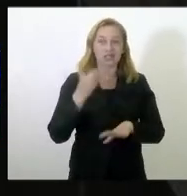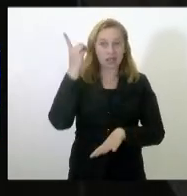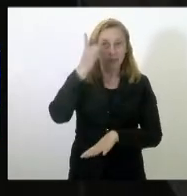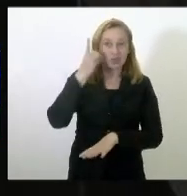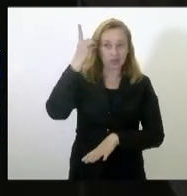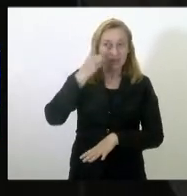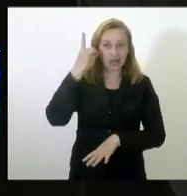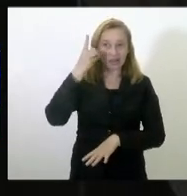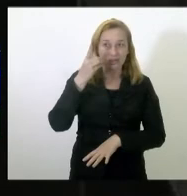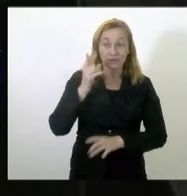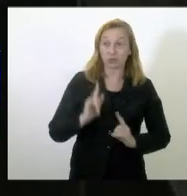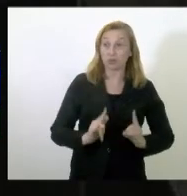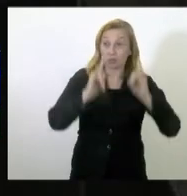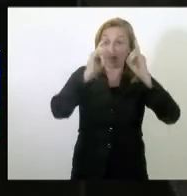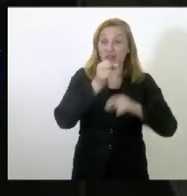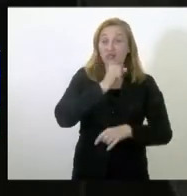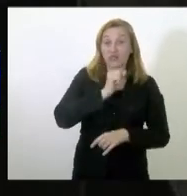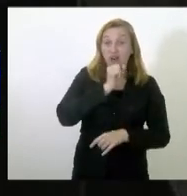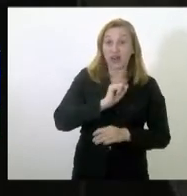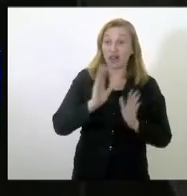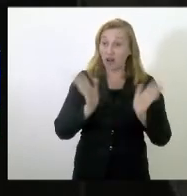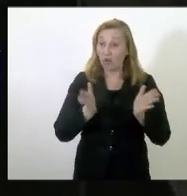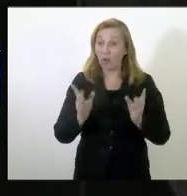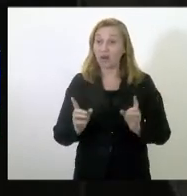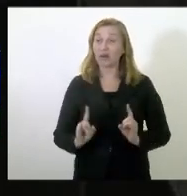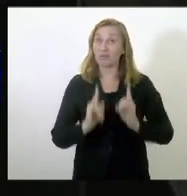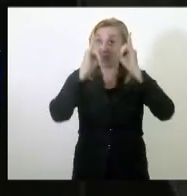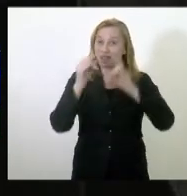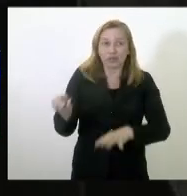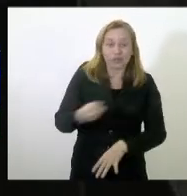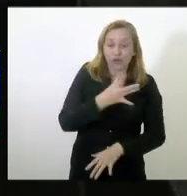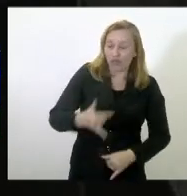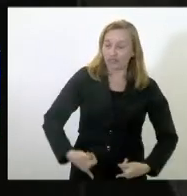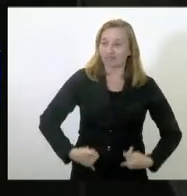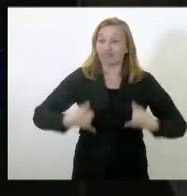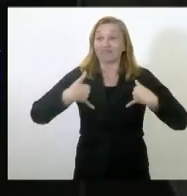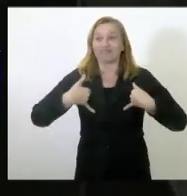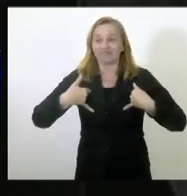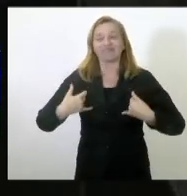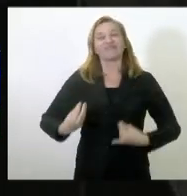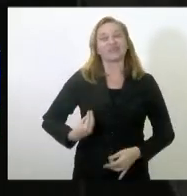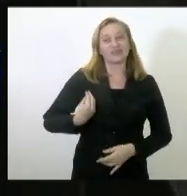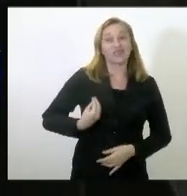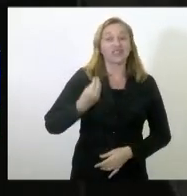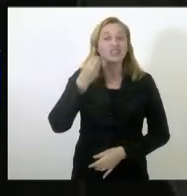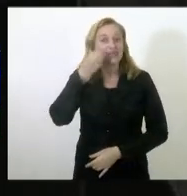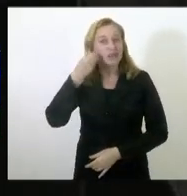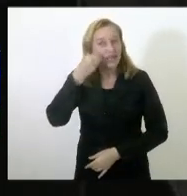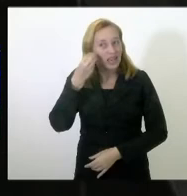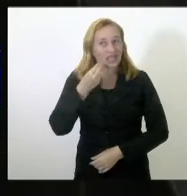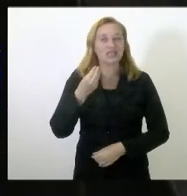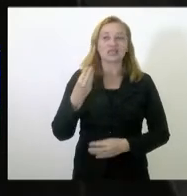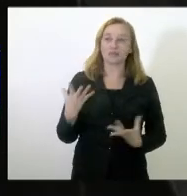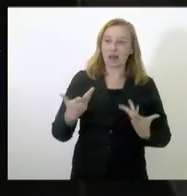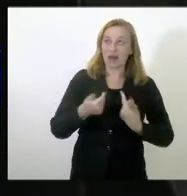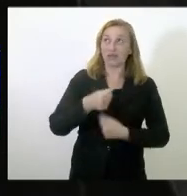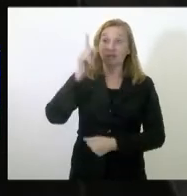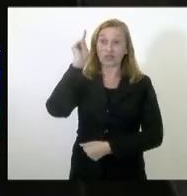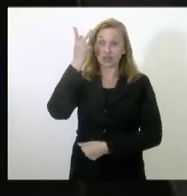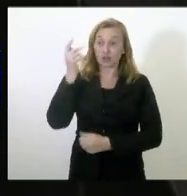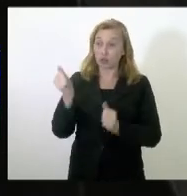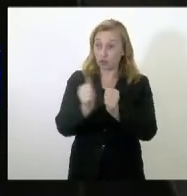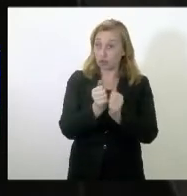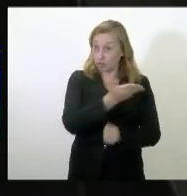Palácio Tiradentes e agora nesse novo prédio. Me sinto muito honrada de poder estar vivenciando esse momento histórico com todos